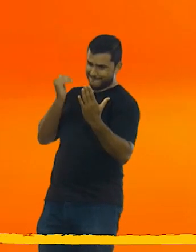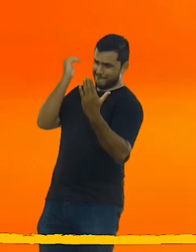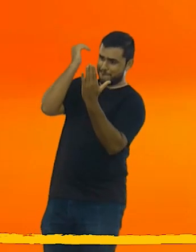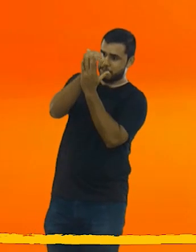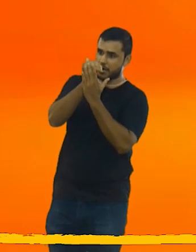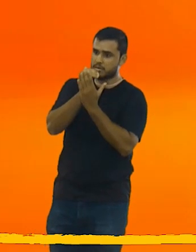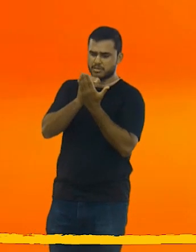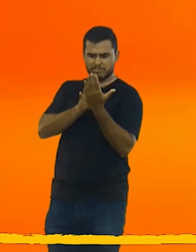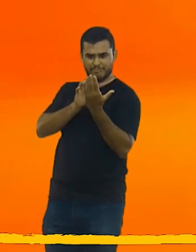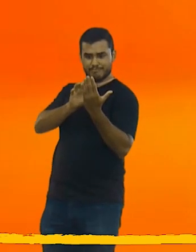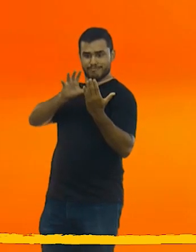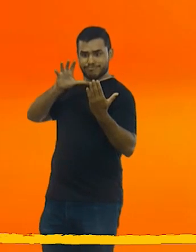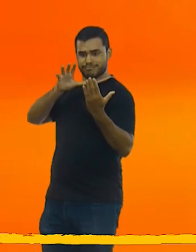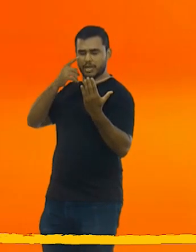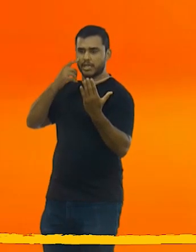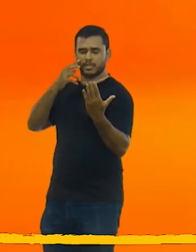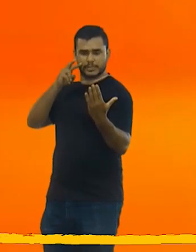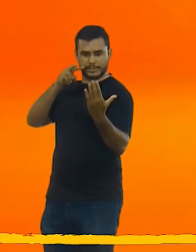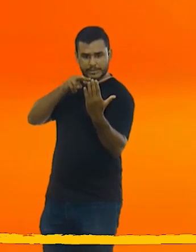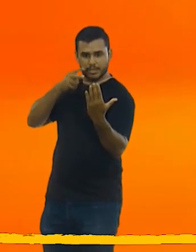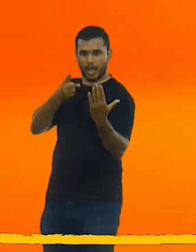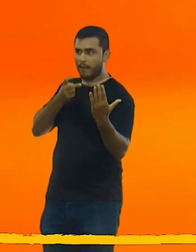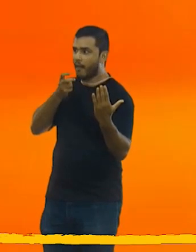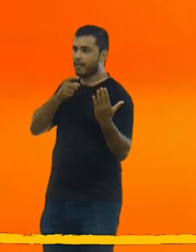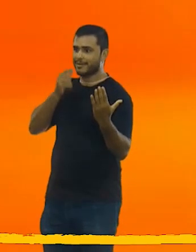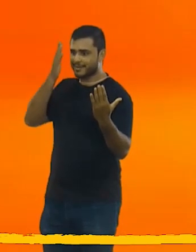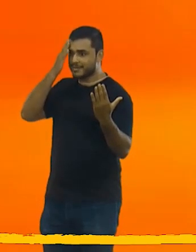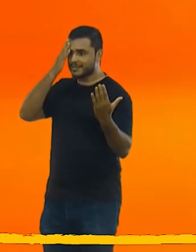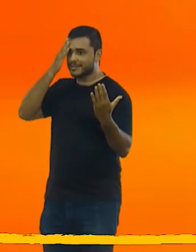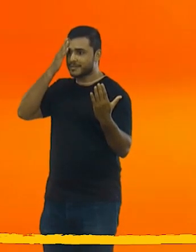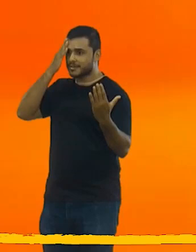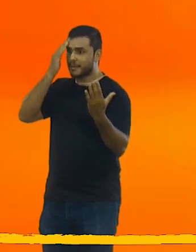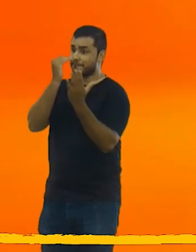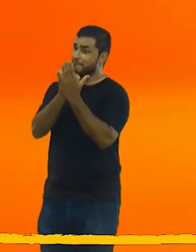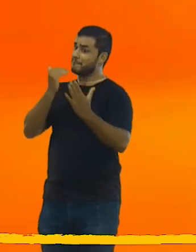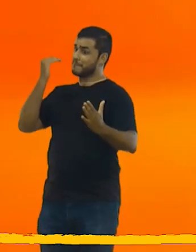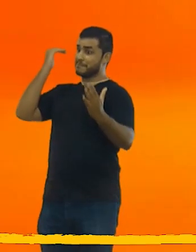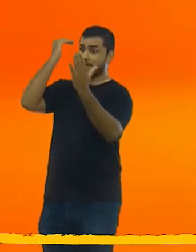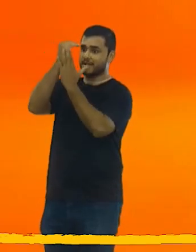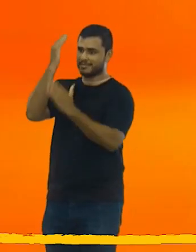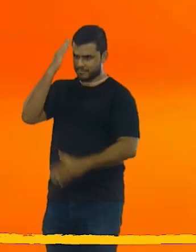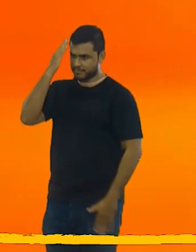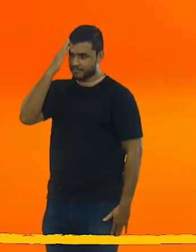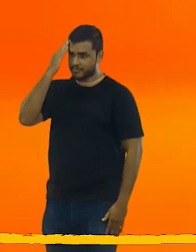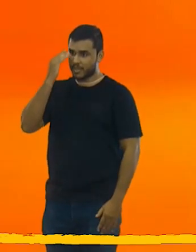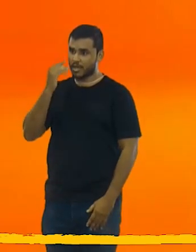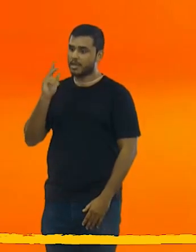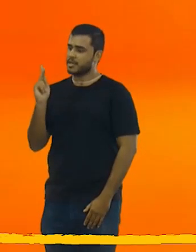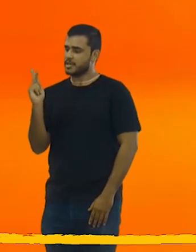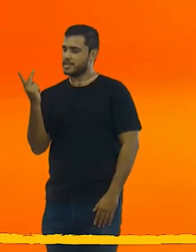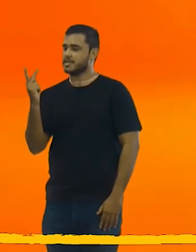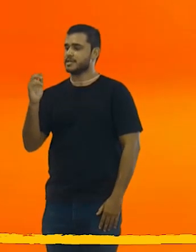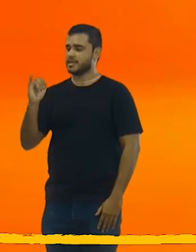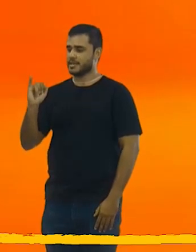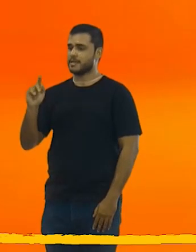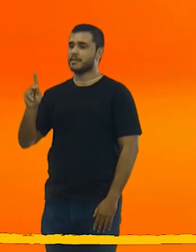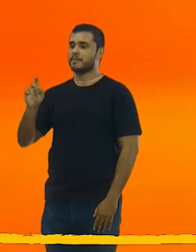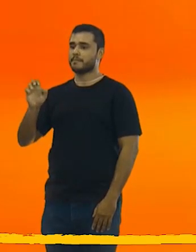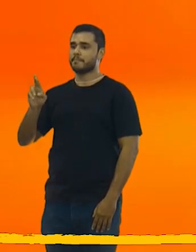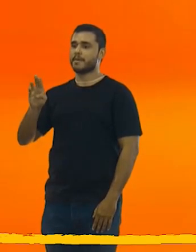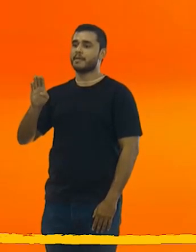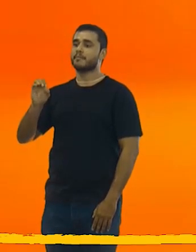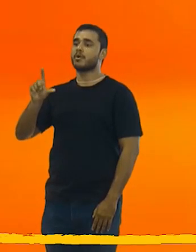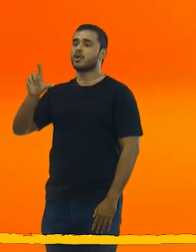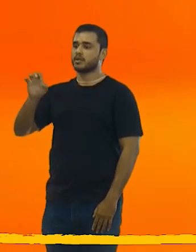expressiva. Para que eu torne uma imagem expressiva, exagera. A hipérbole. Exemplo, o